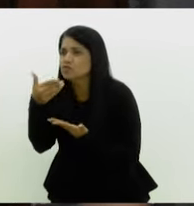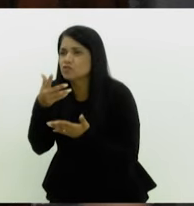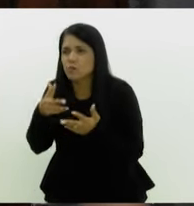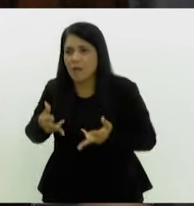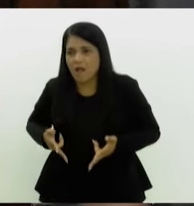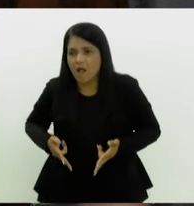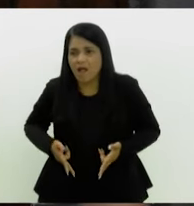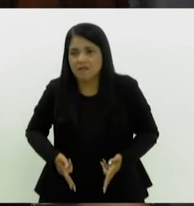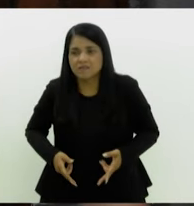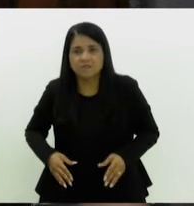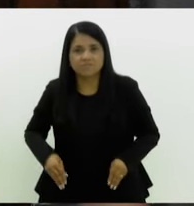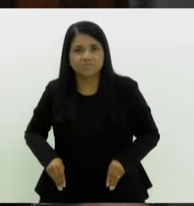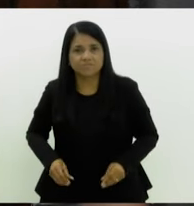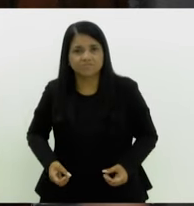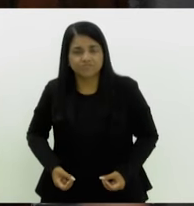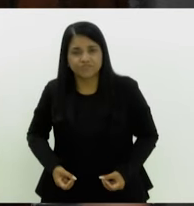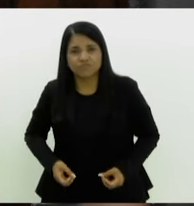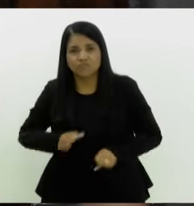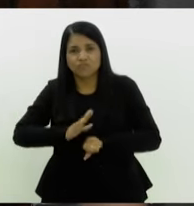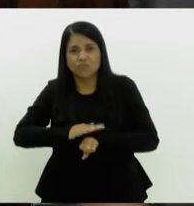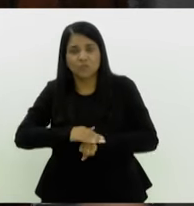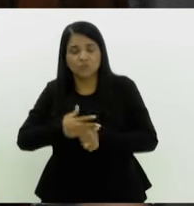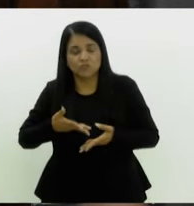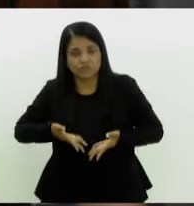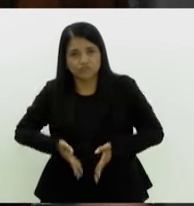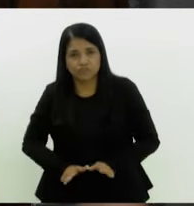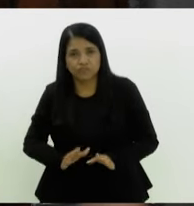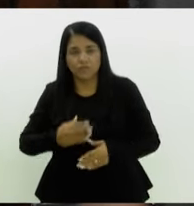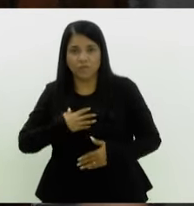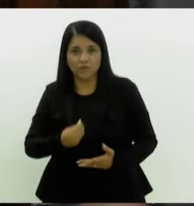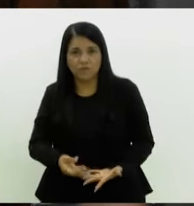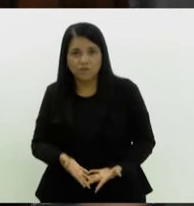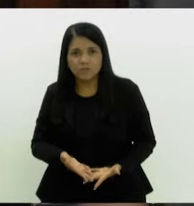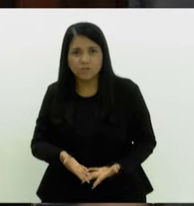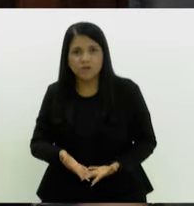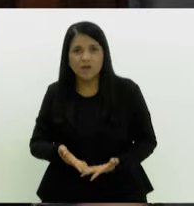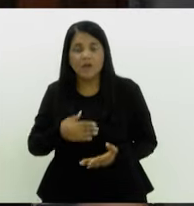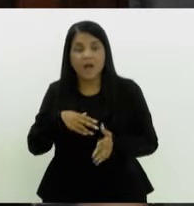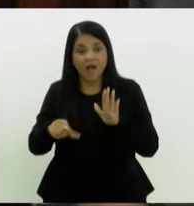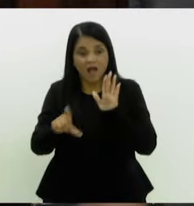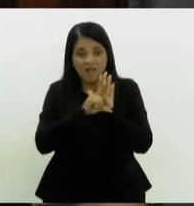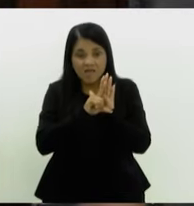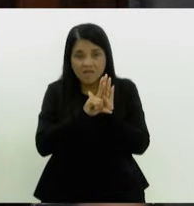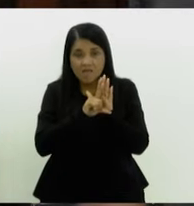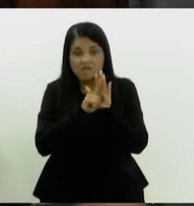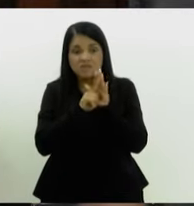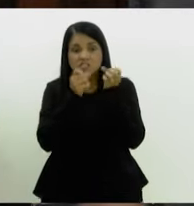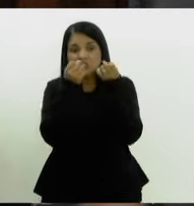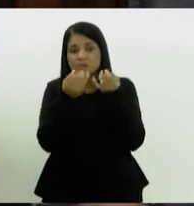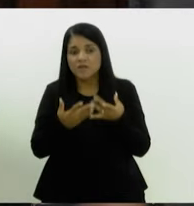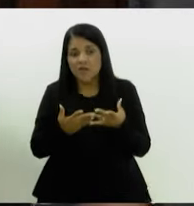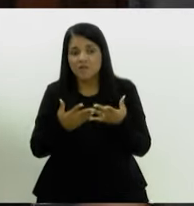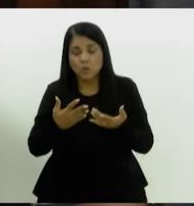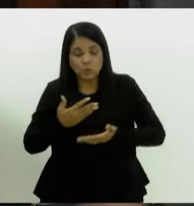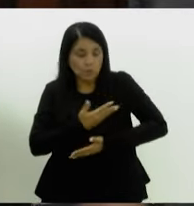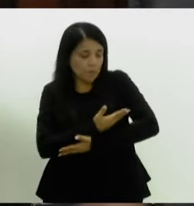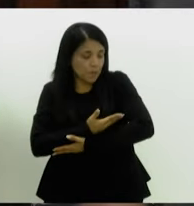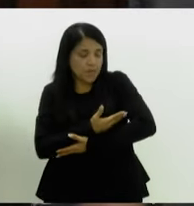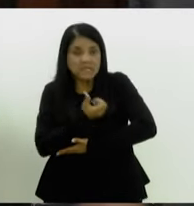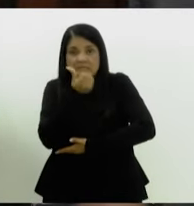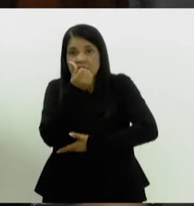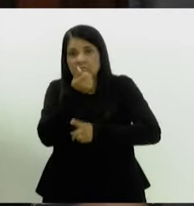obter ligadura de trompa a lei dizia que ela só podia fazer ligadura de trompa quando o neném tivesse com se